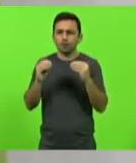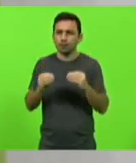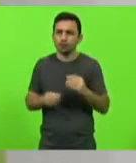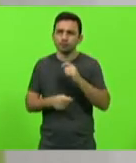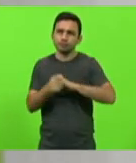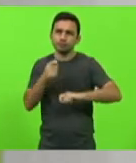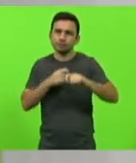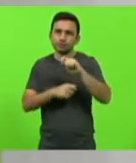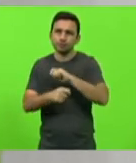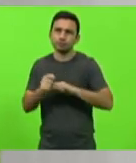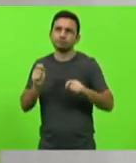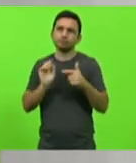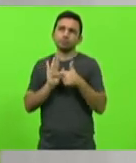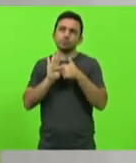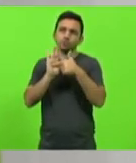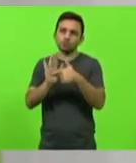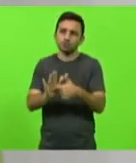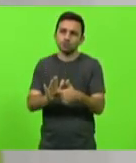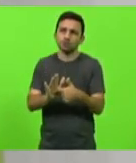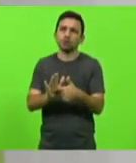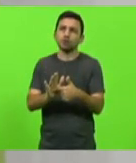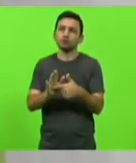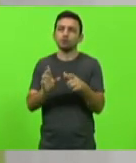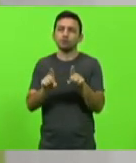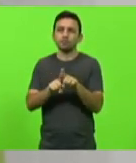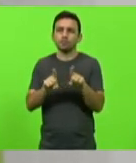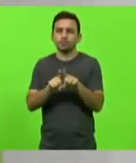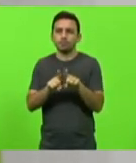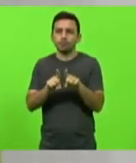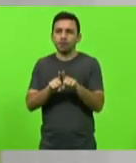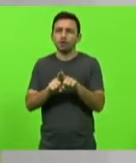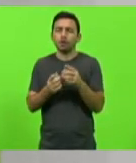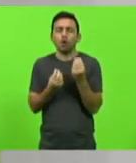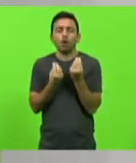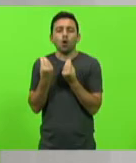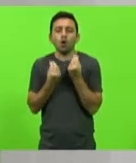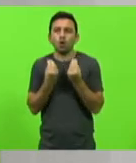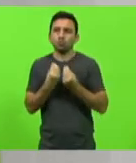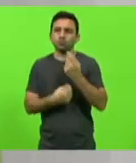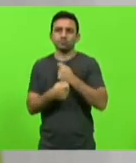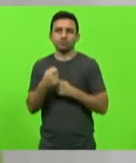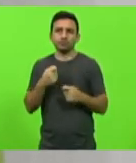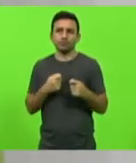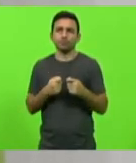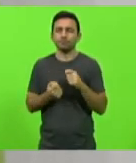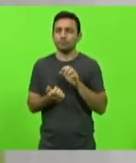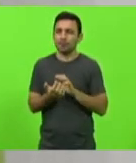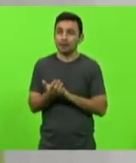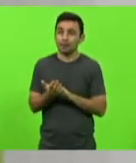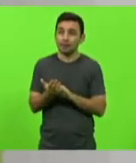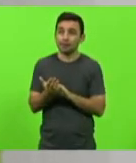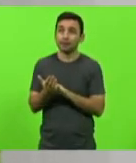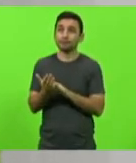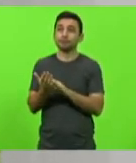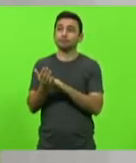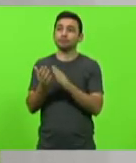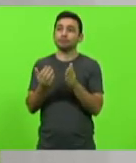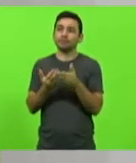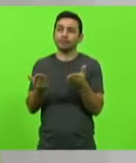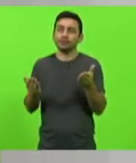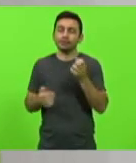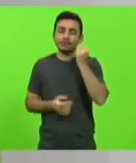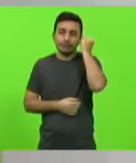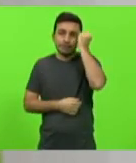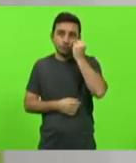mostrar a sua forma de administrar. Então, parabéns ao senador